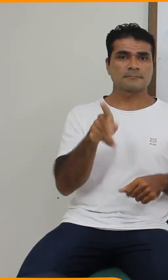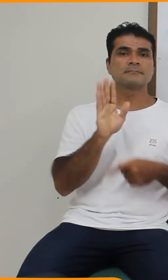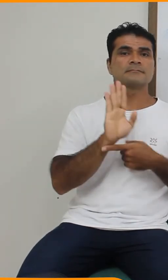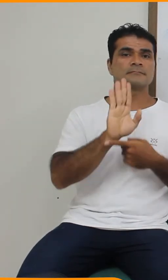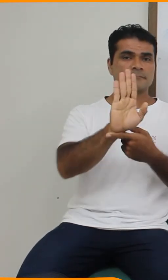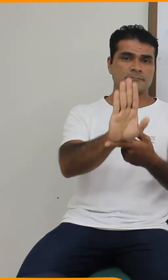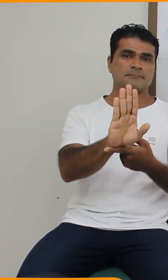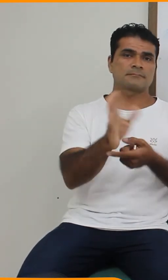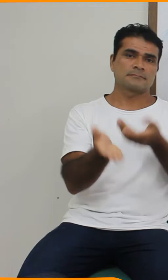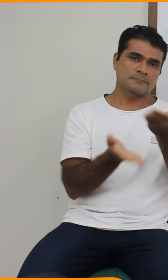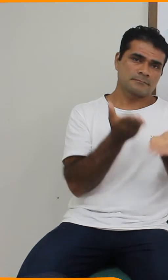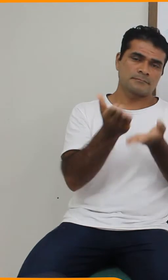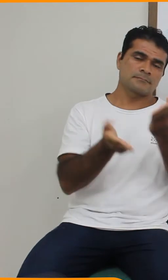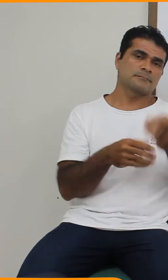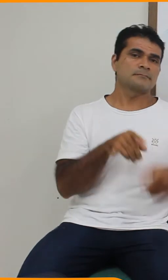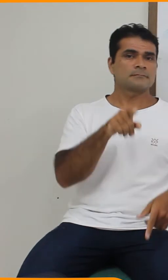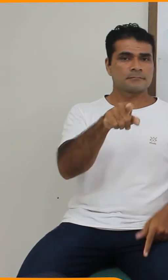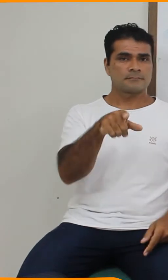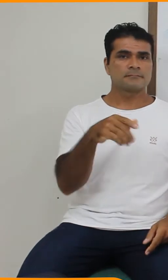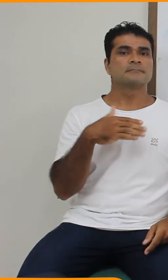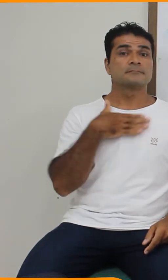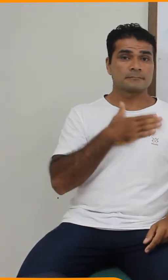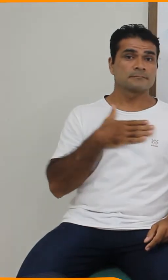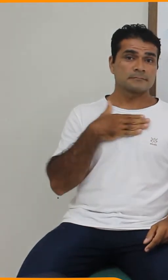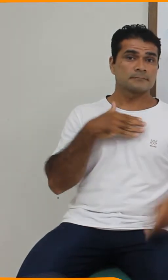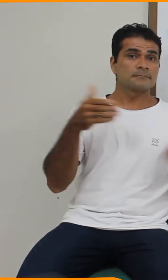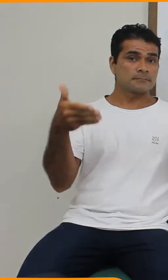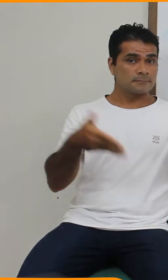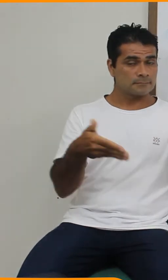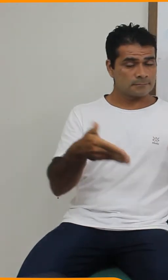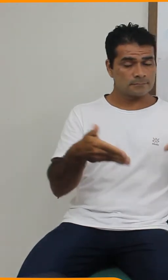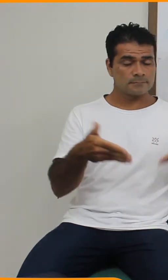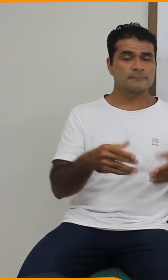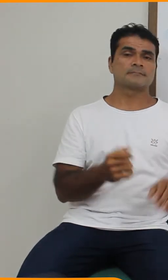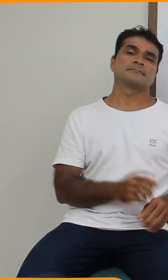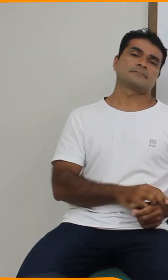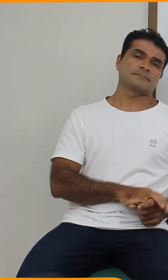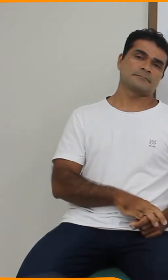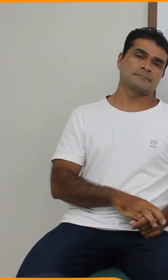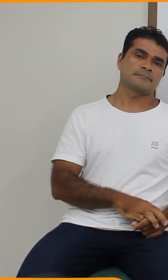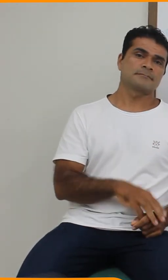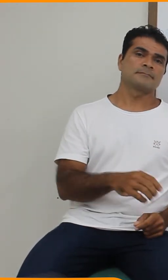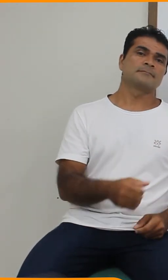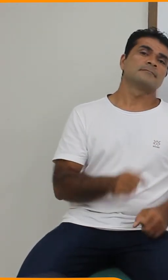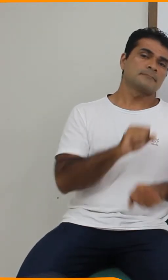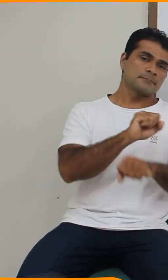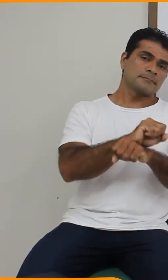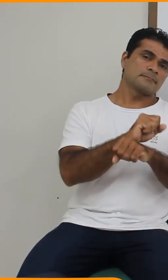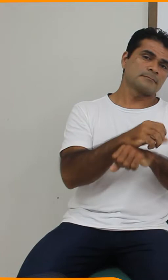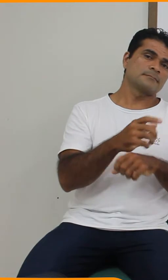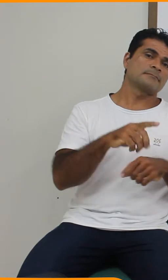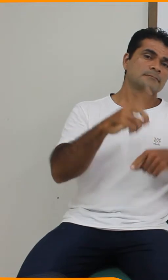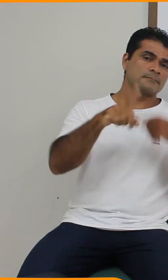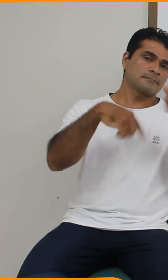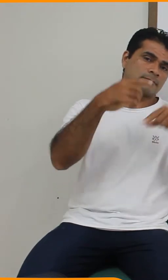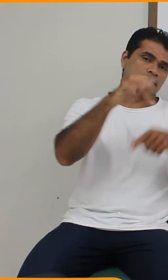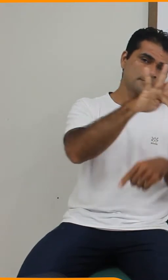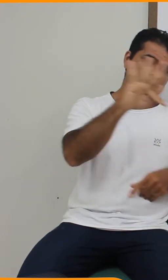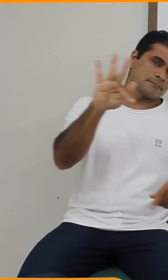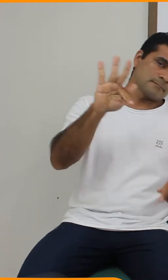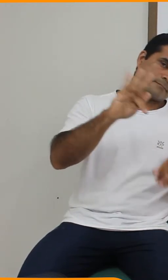certo? Então, eu espero que vocês tenham gostado da nossa aulinha de hoje e eu espero vocês na nossa próxima semana.